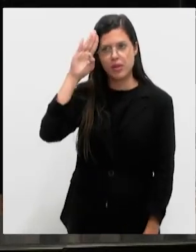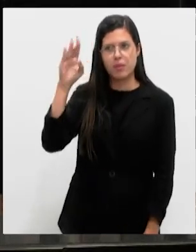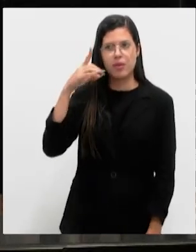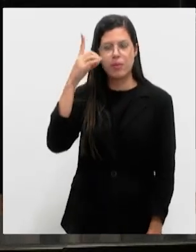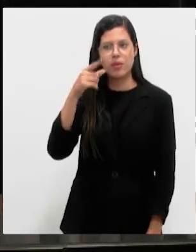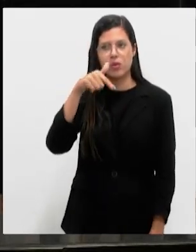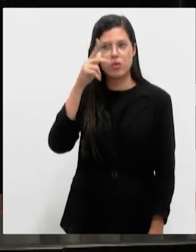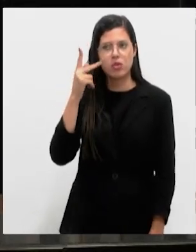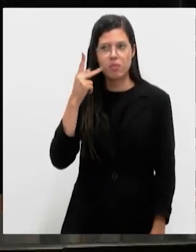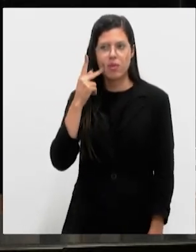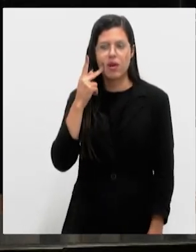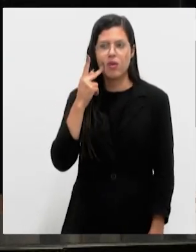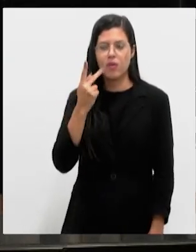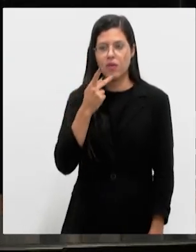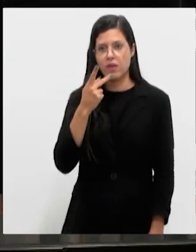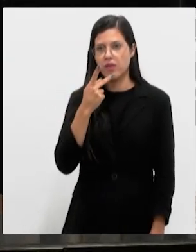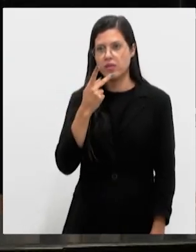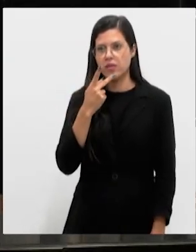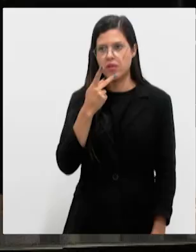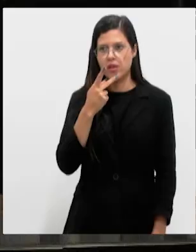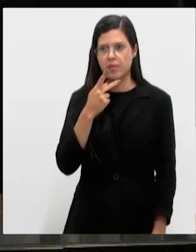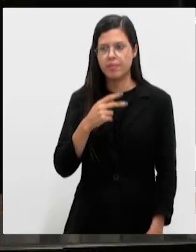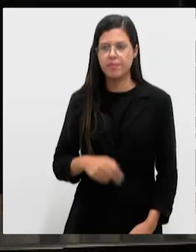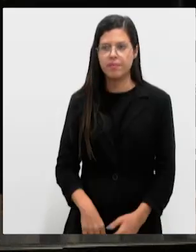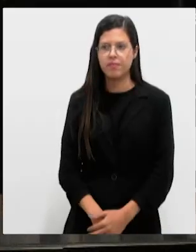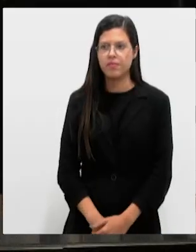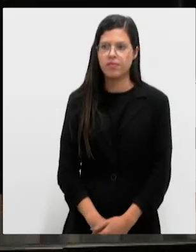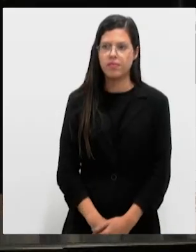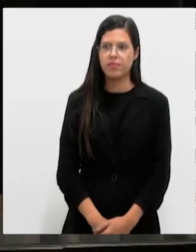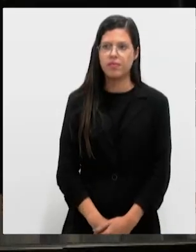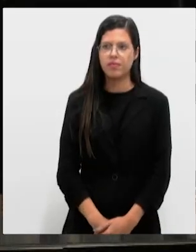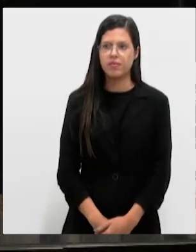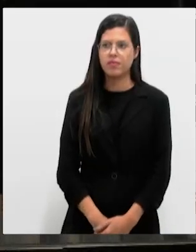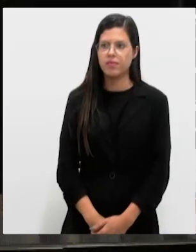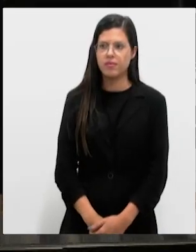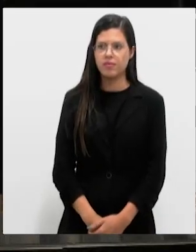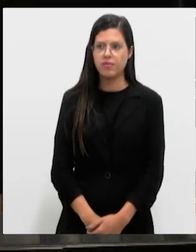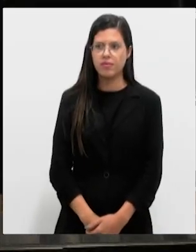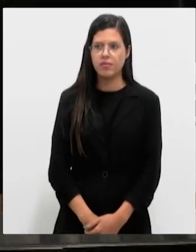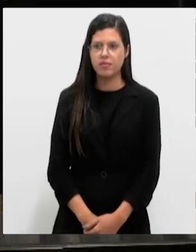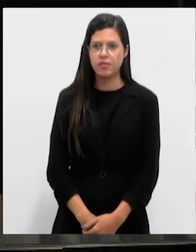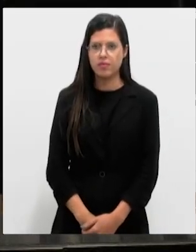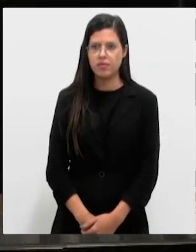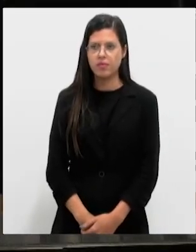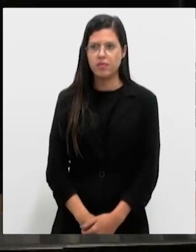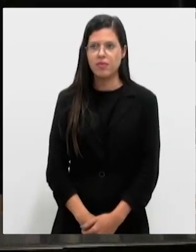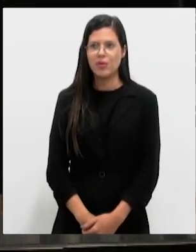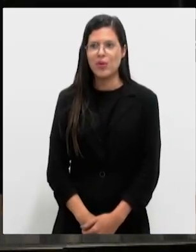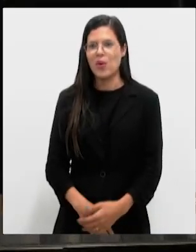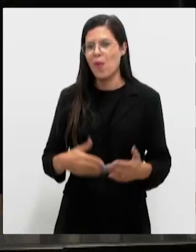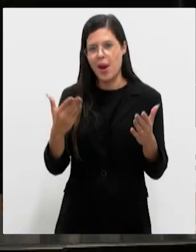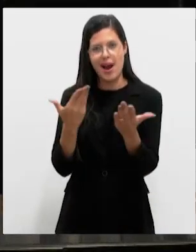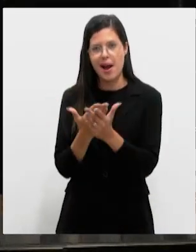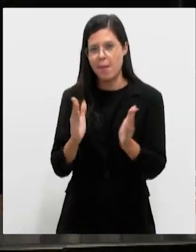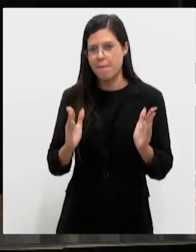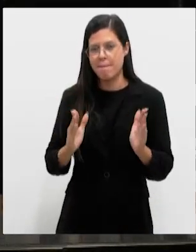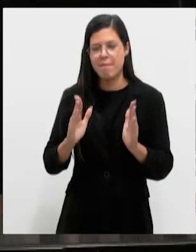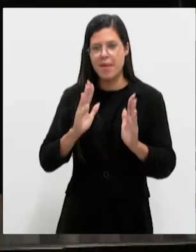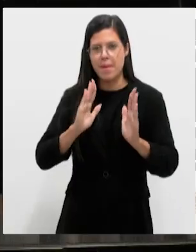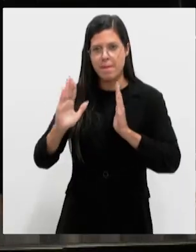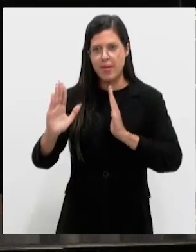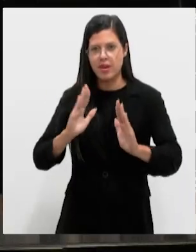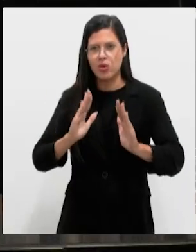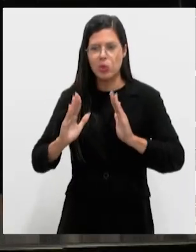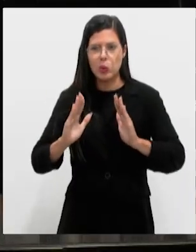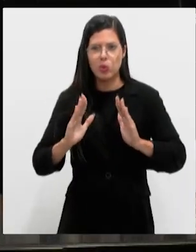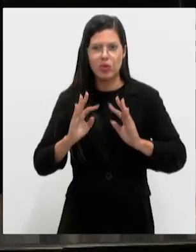Paulo, dizer que eu concluí, tá certo? Eu concluí a etapa da quimioterapia, agora no final de